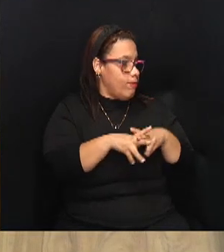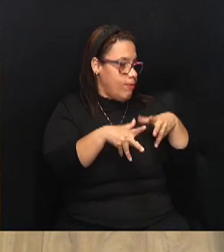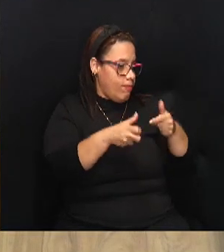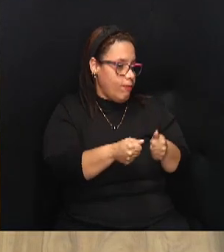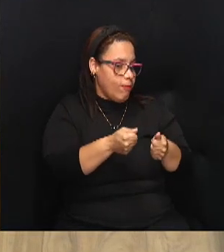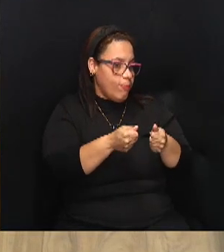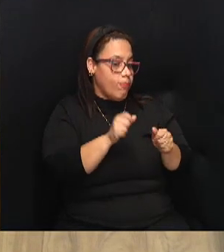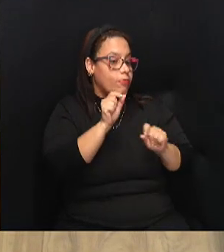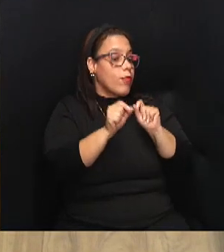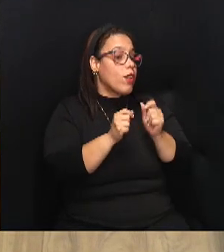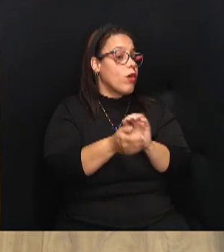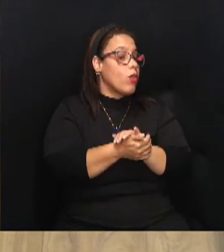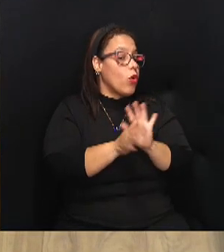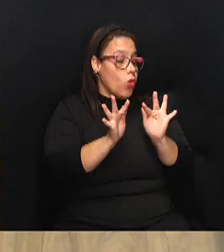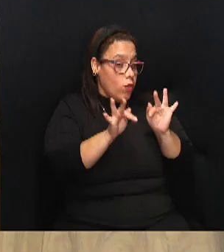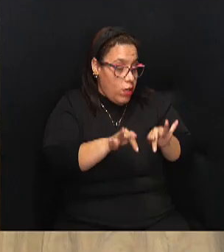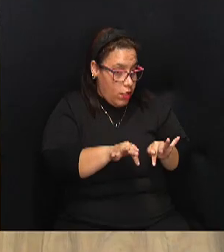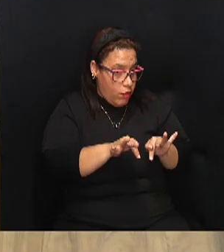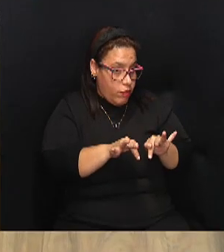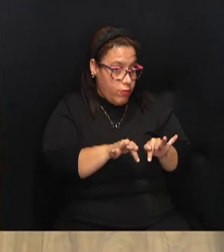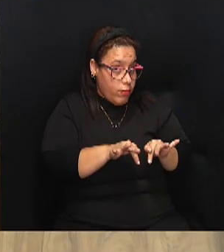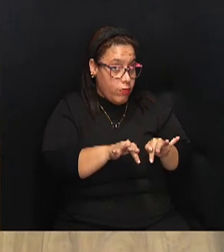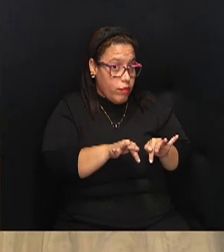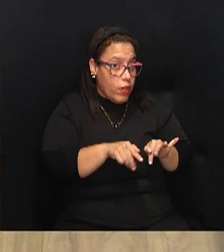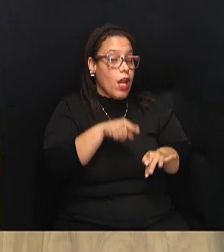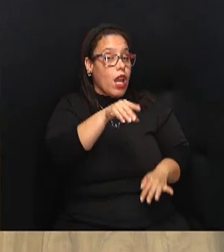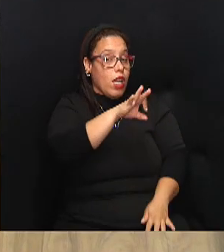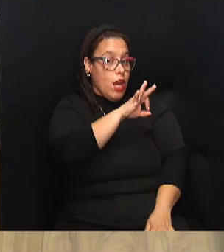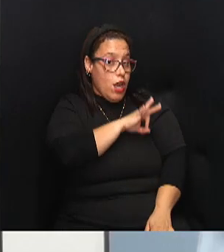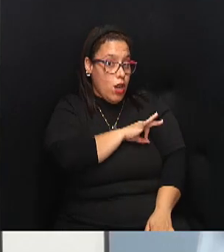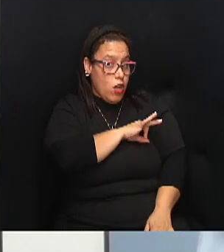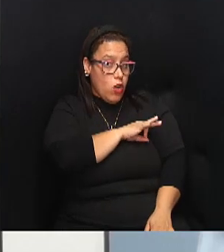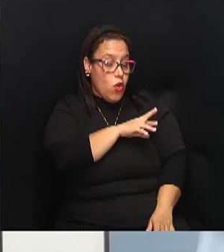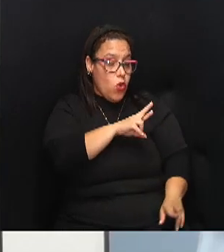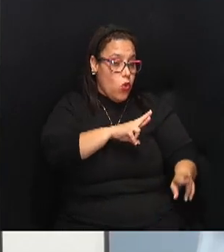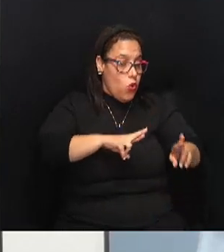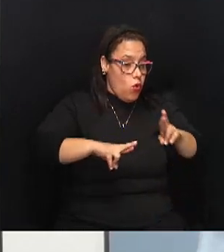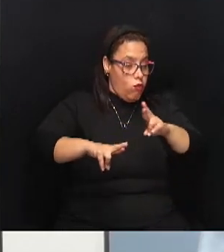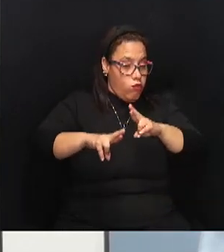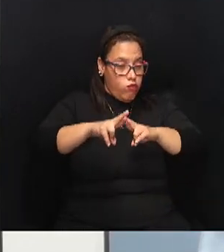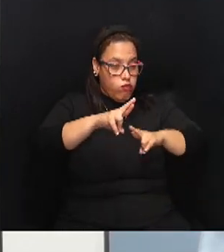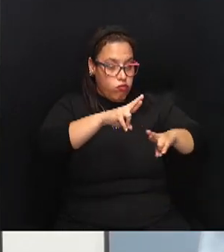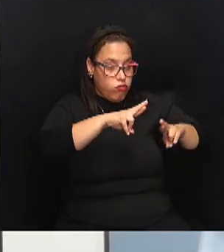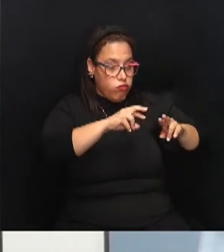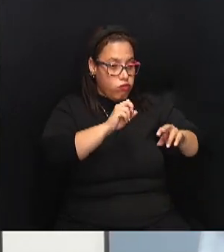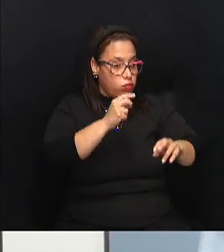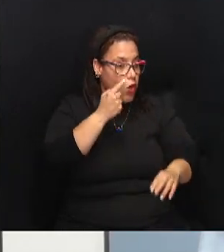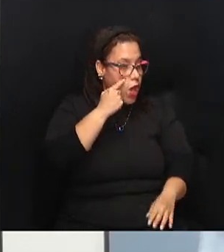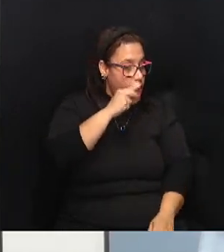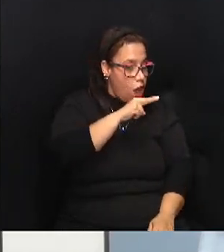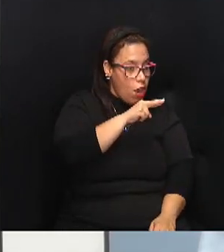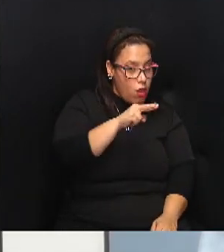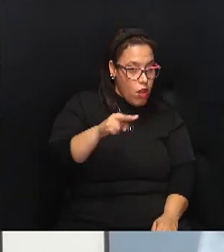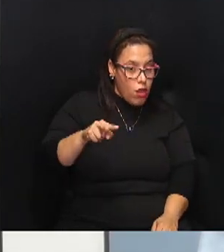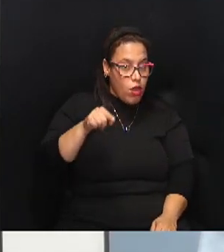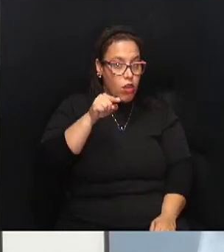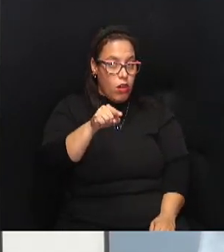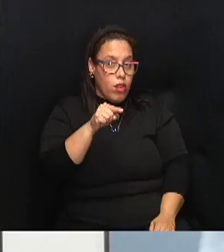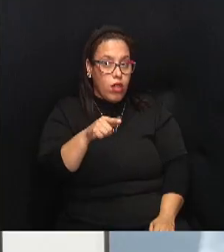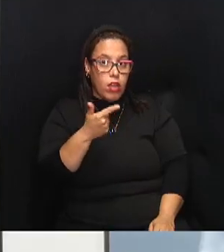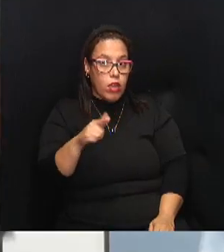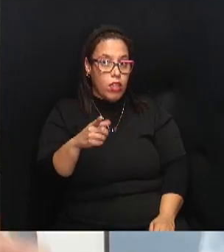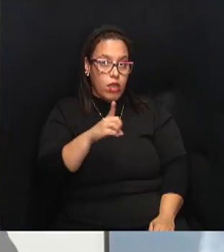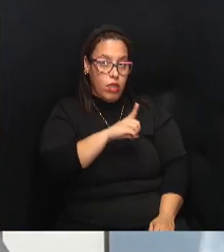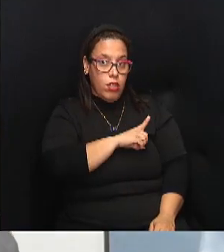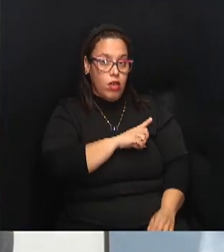quer dizer o seguinte, finalizando, aquele policial que está patrulhando agora ali, se ele acabar de ver uma situação, ele não está na